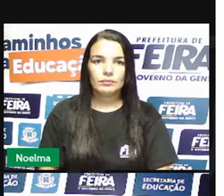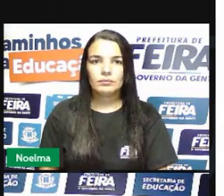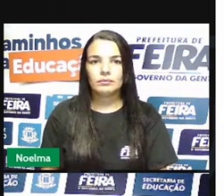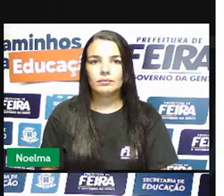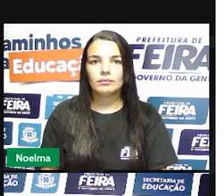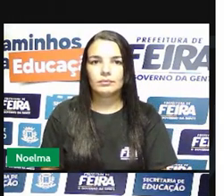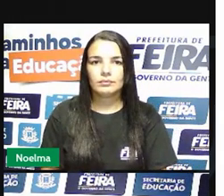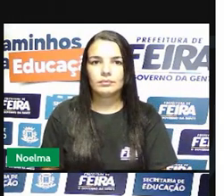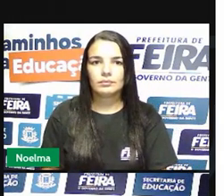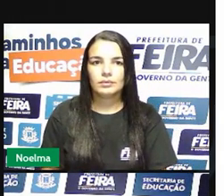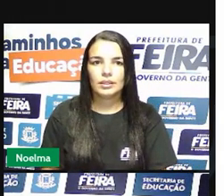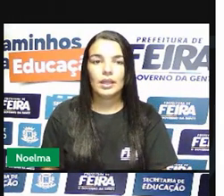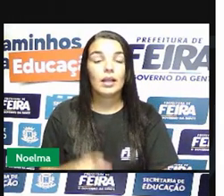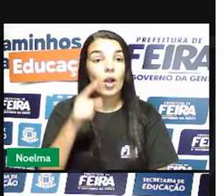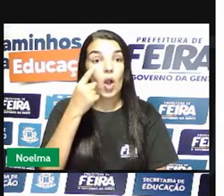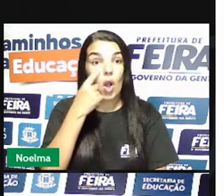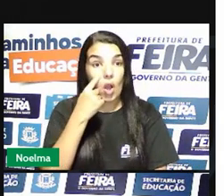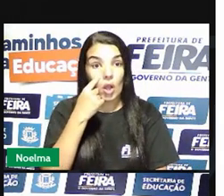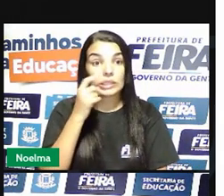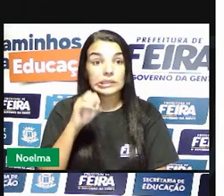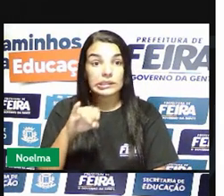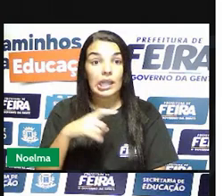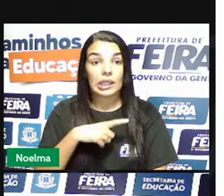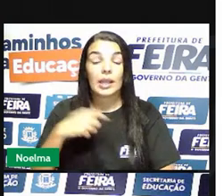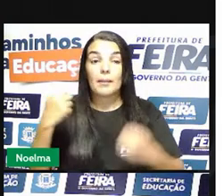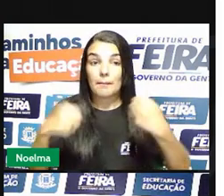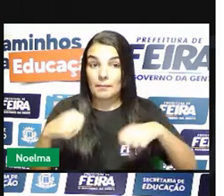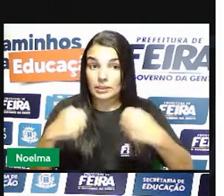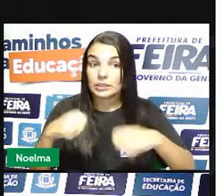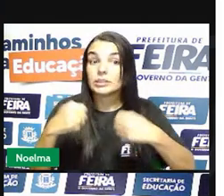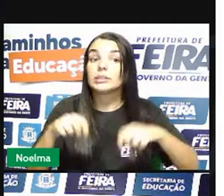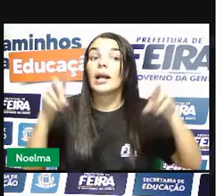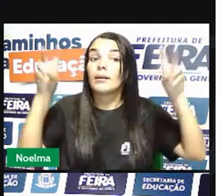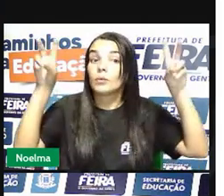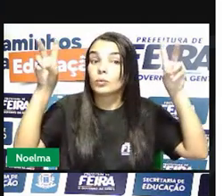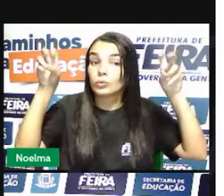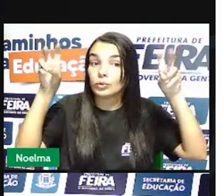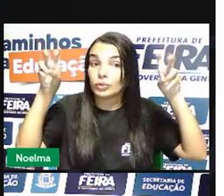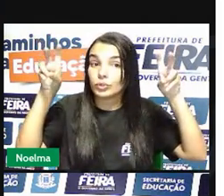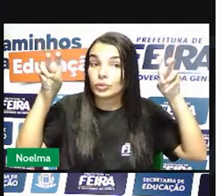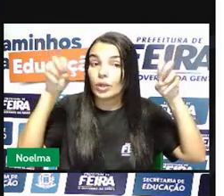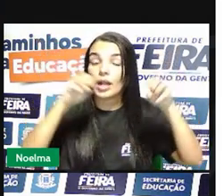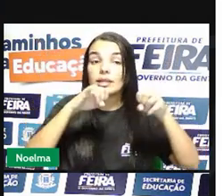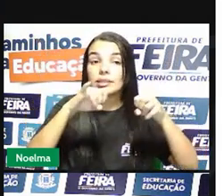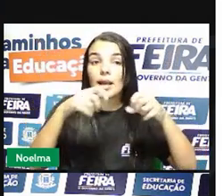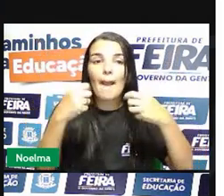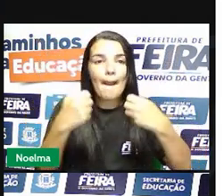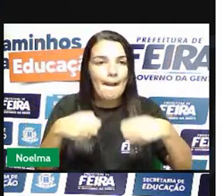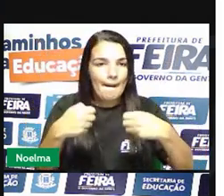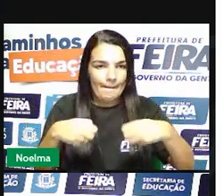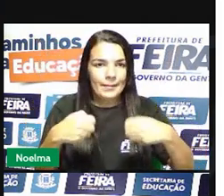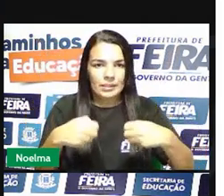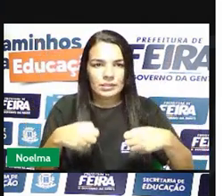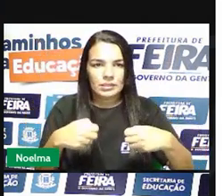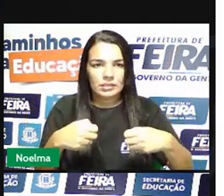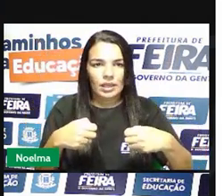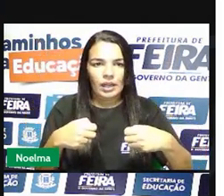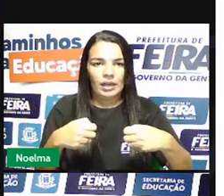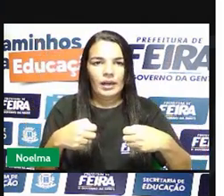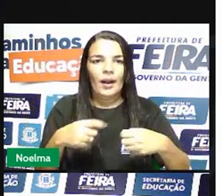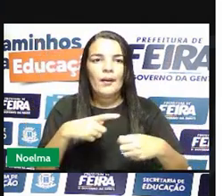A gente deve colocar o título, se necessário, né? a gente coloca título.